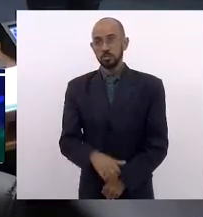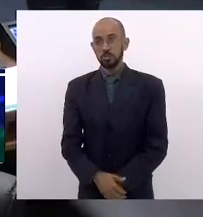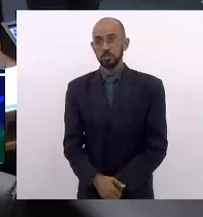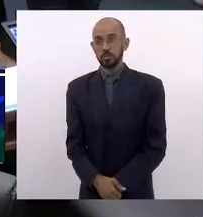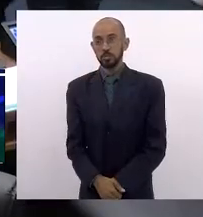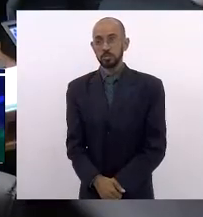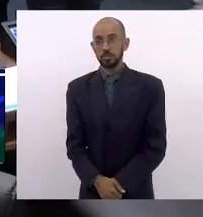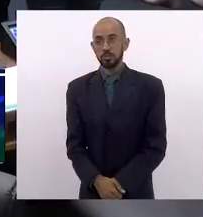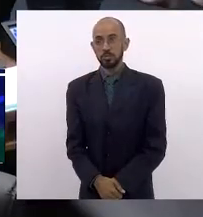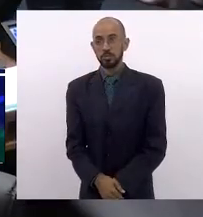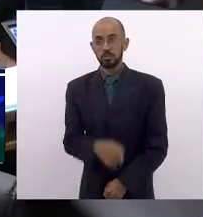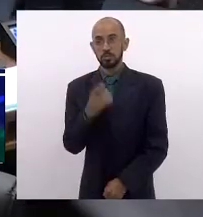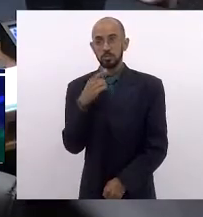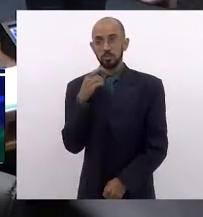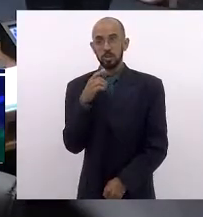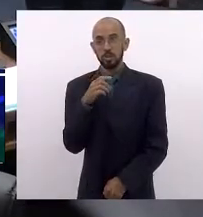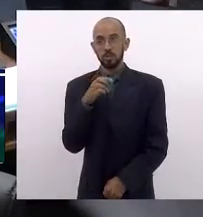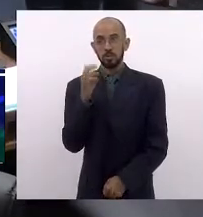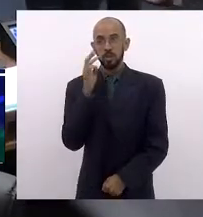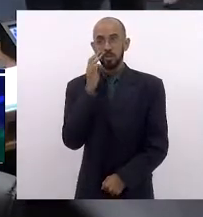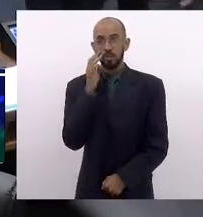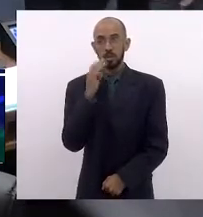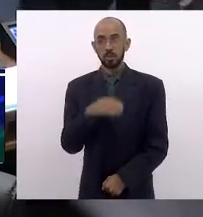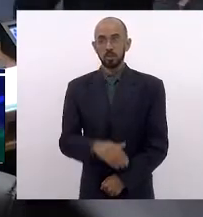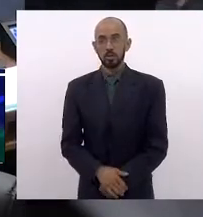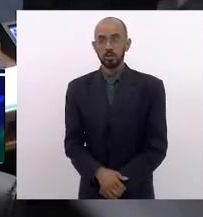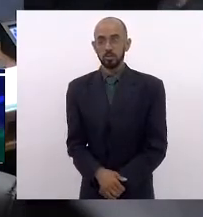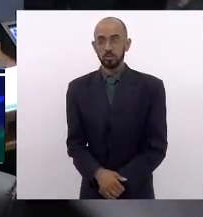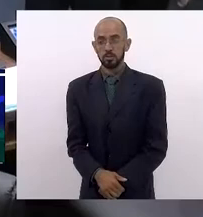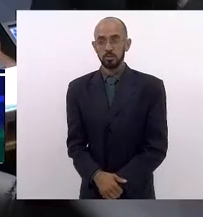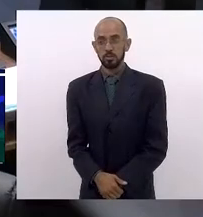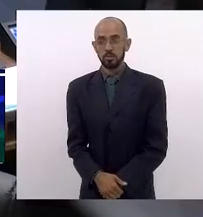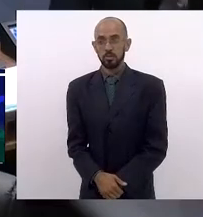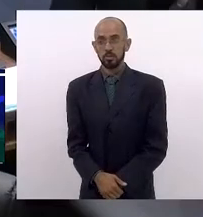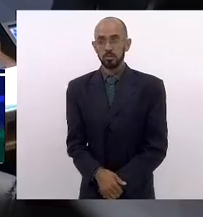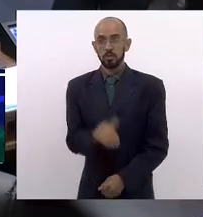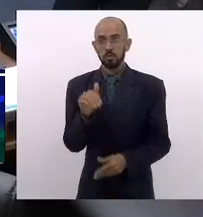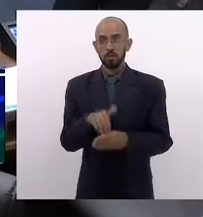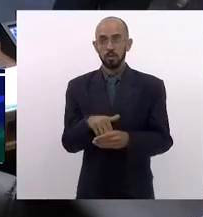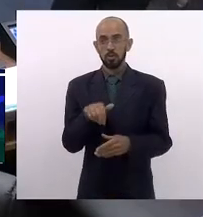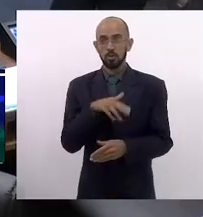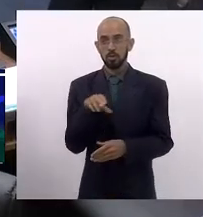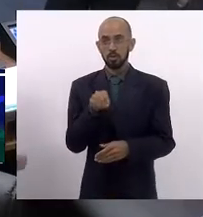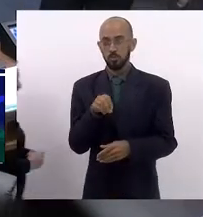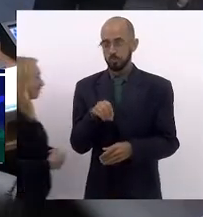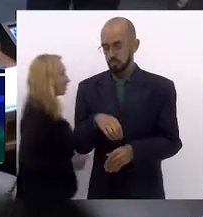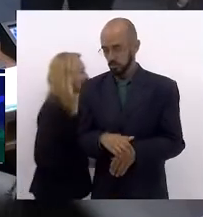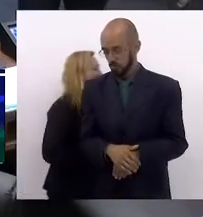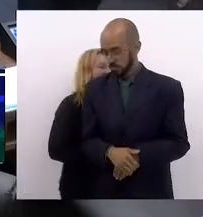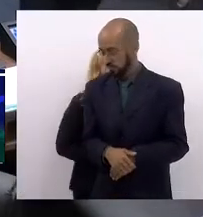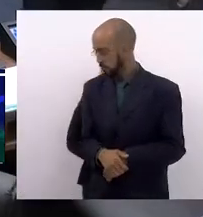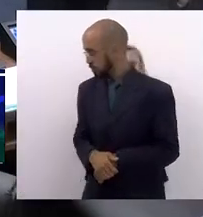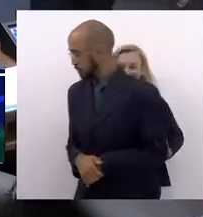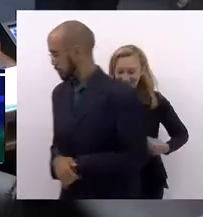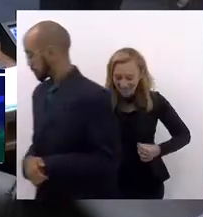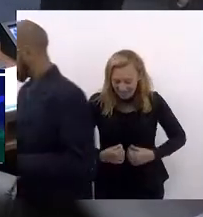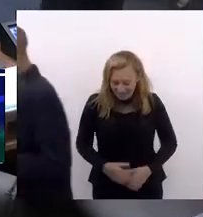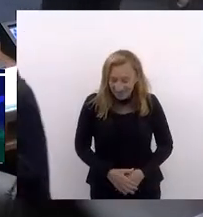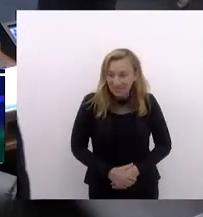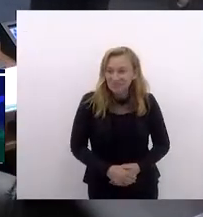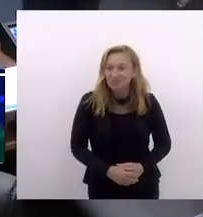o resultado Rubens bomtempo Deputado Valtec Carneiro voto não seu presidente tem conseguir no